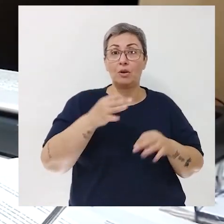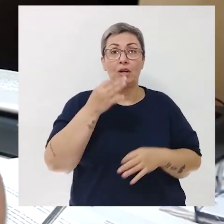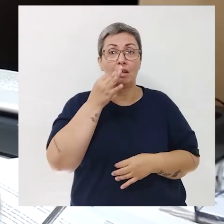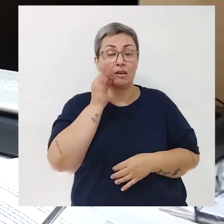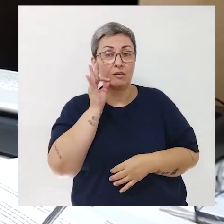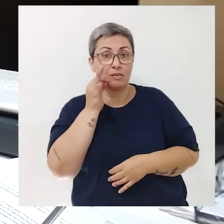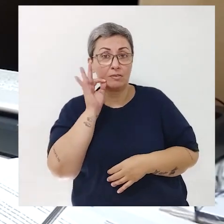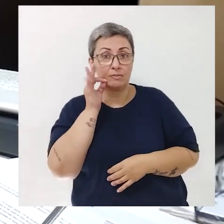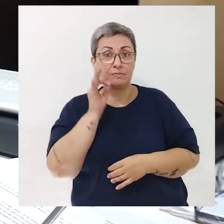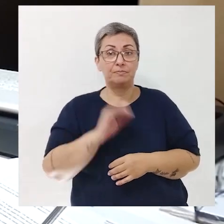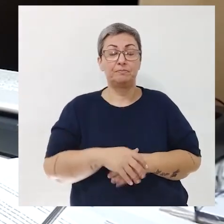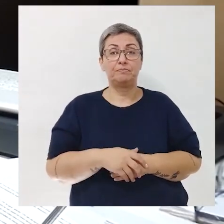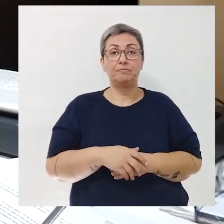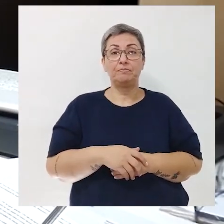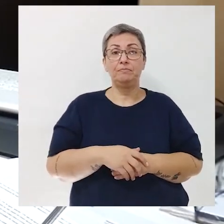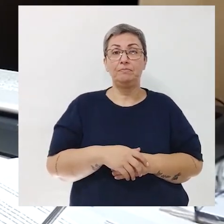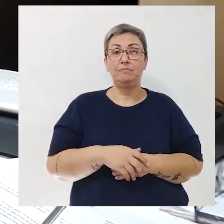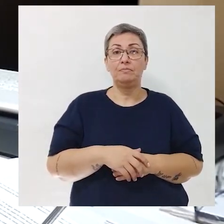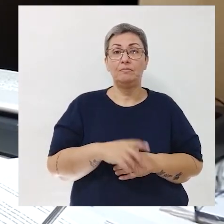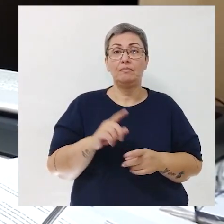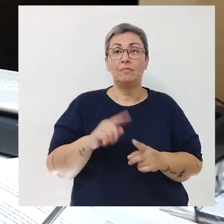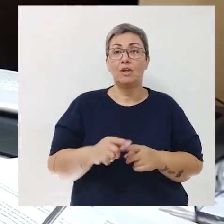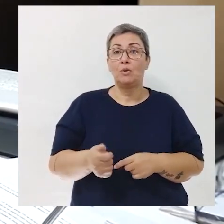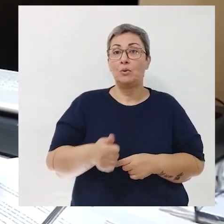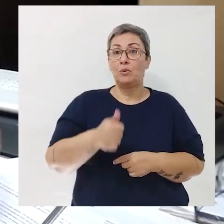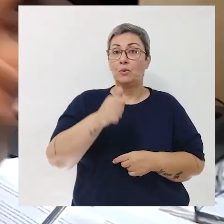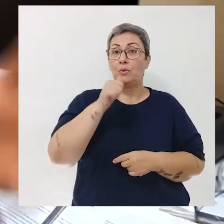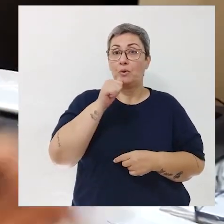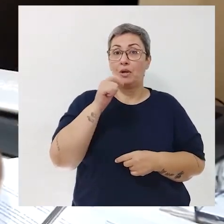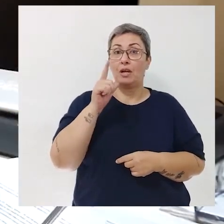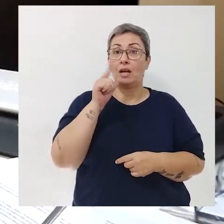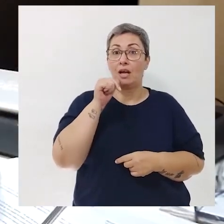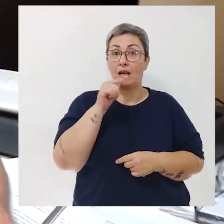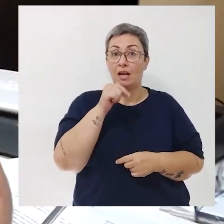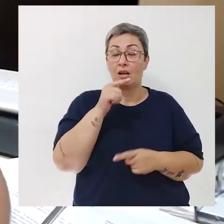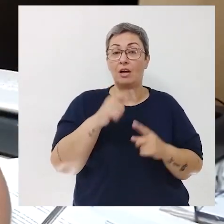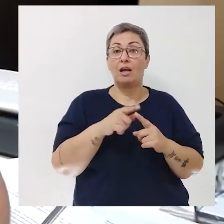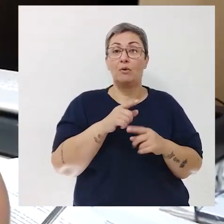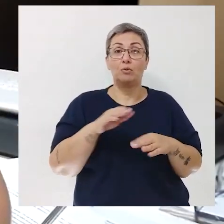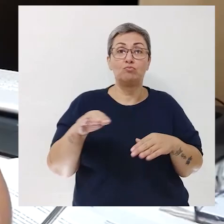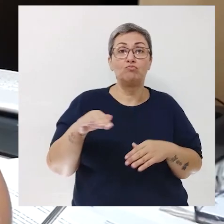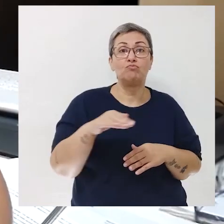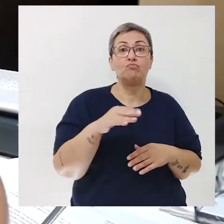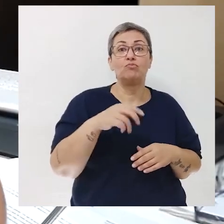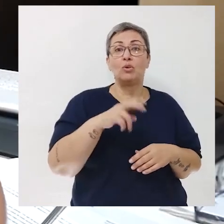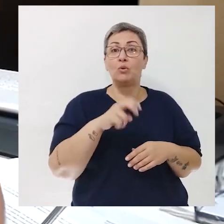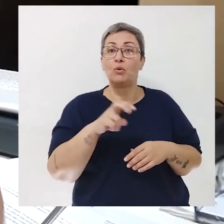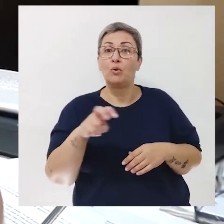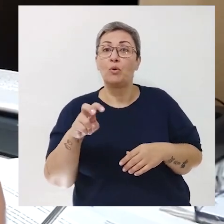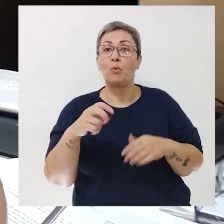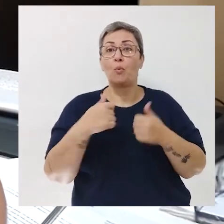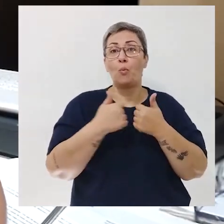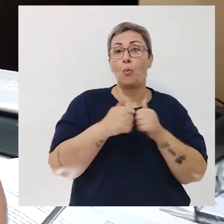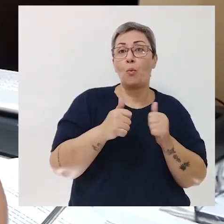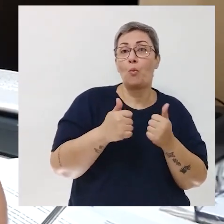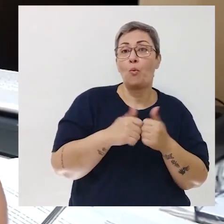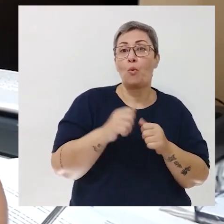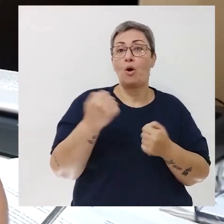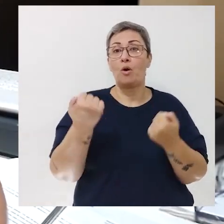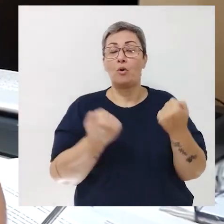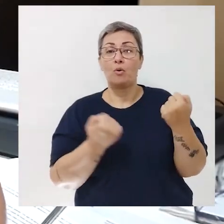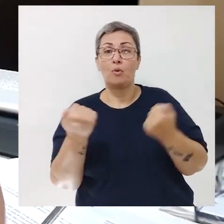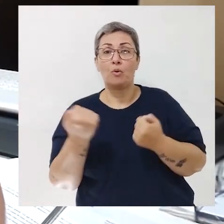seu café, né? Toma água durante o trânsito, né? No ônibus,